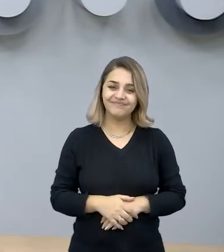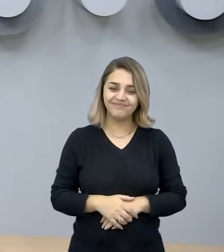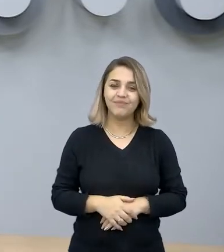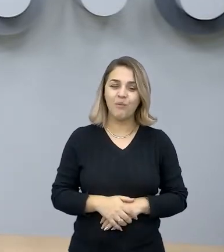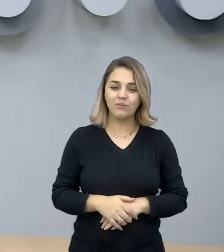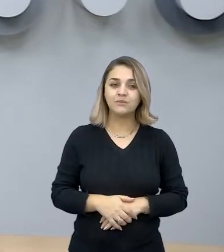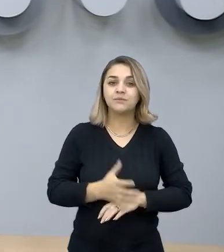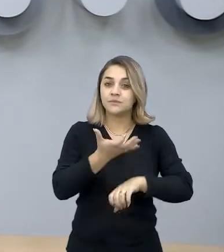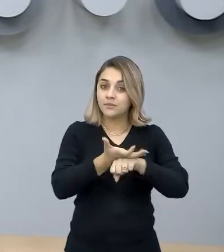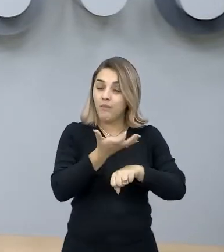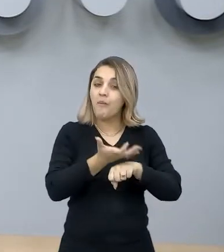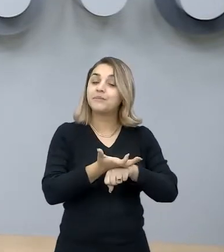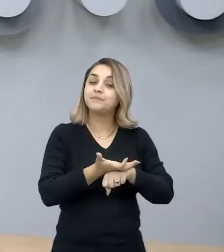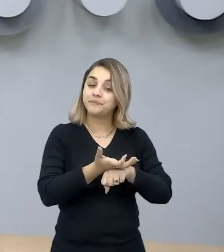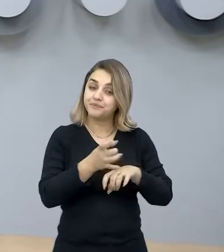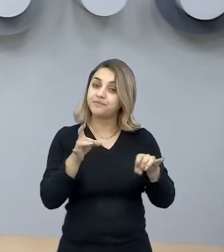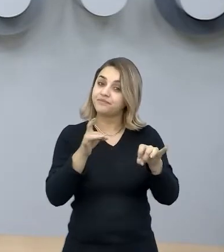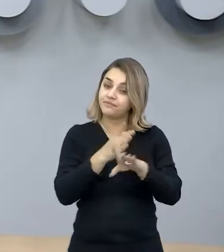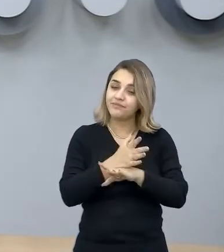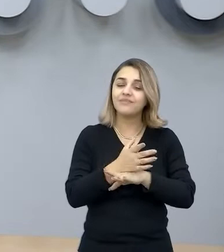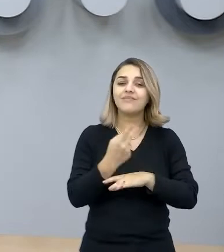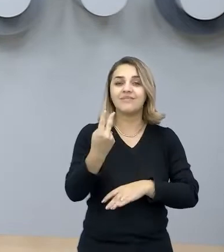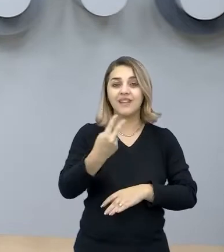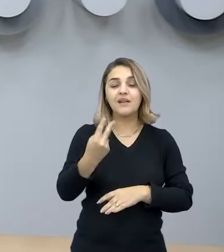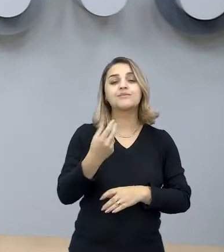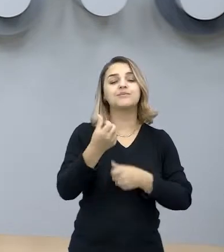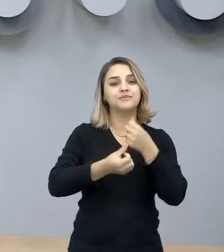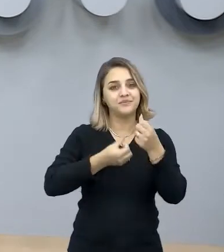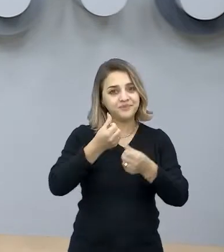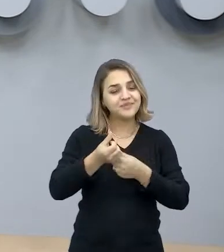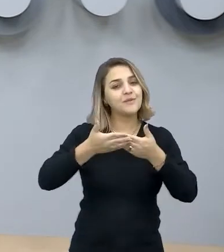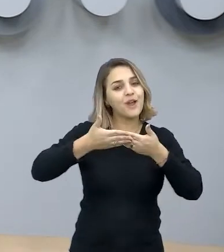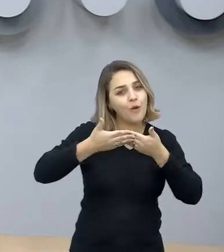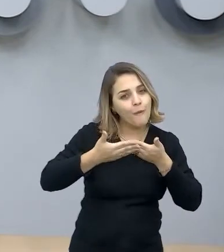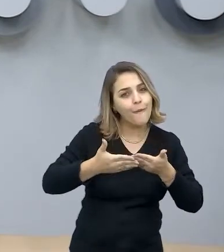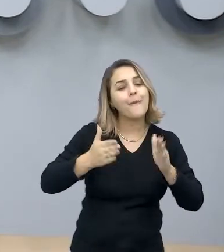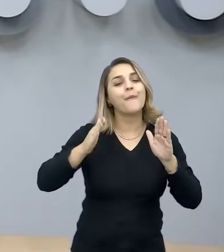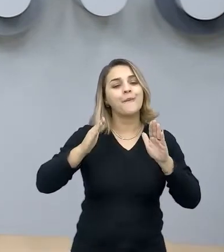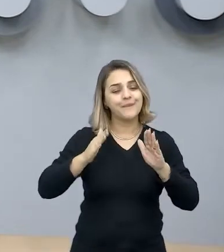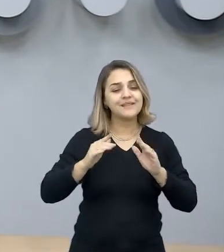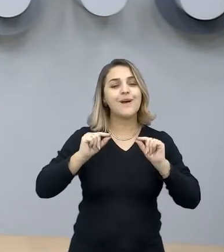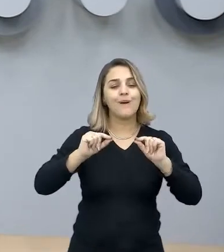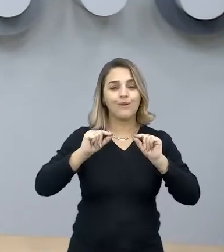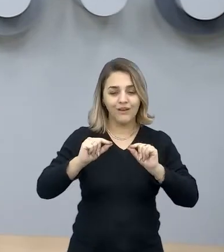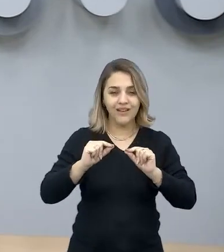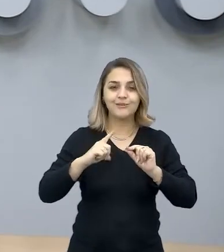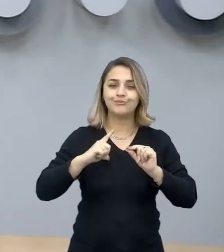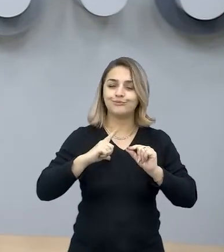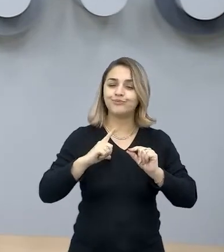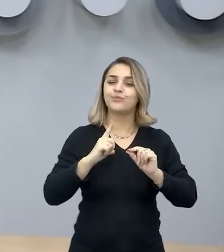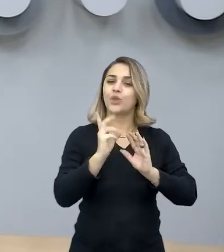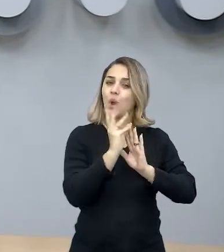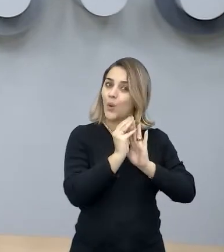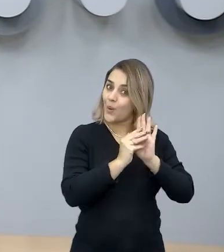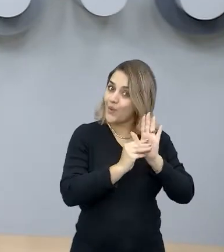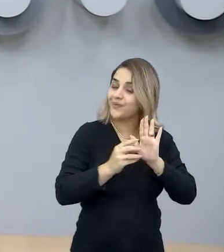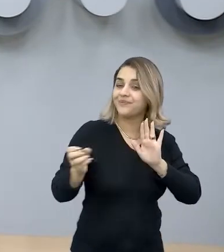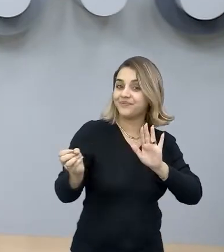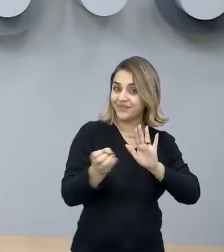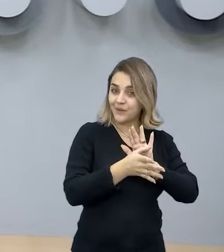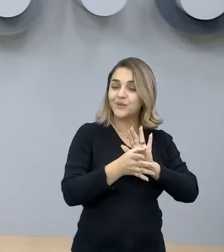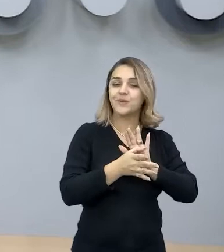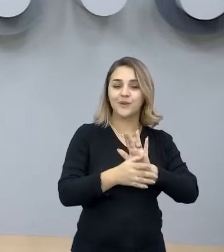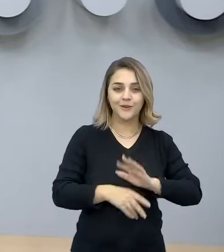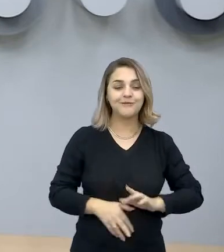componente e no segundo semestre a gente inicia, abre as portas, né, para novos componentes que vêm por aí no